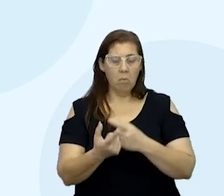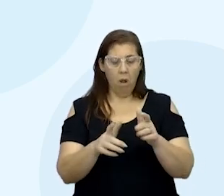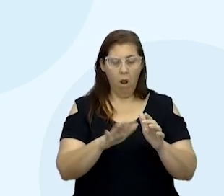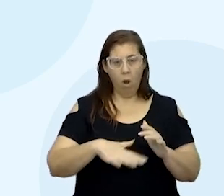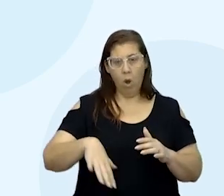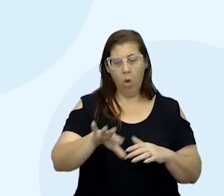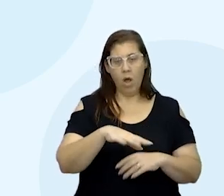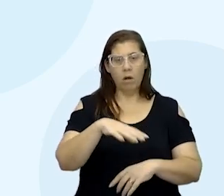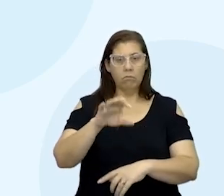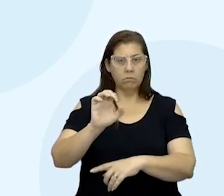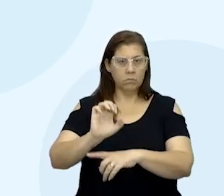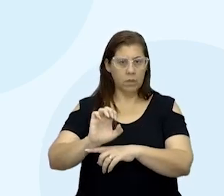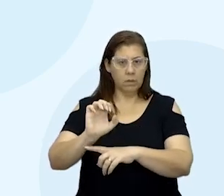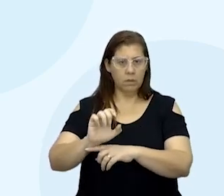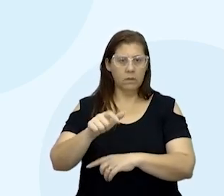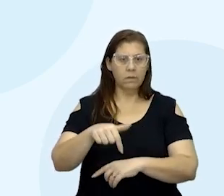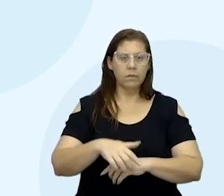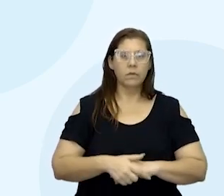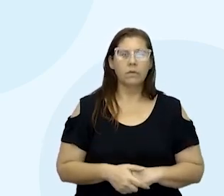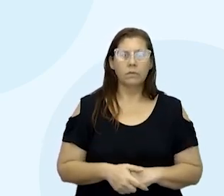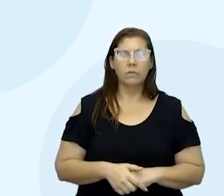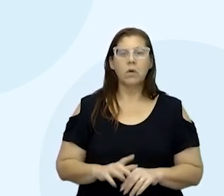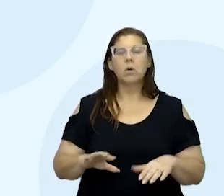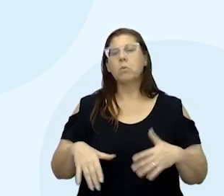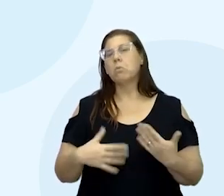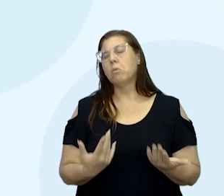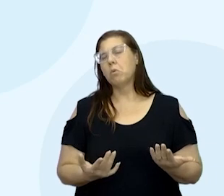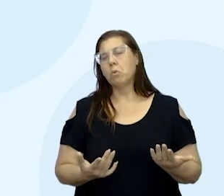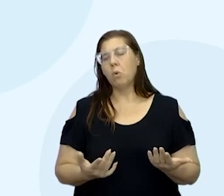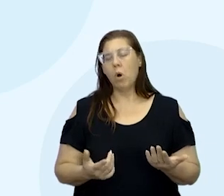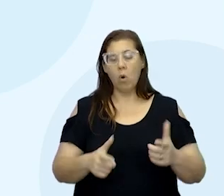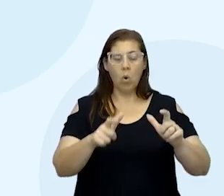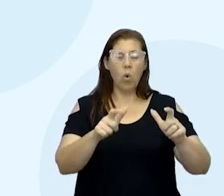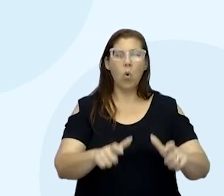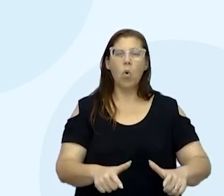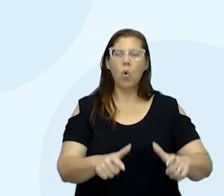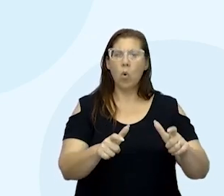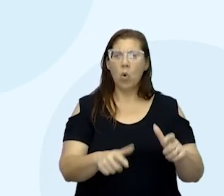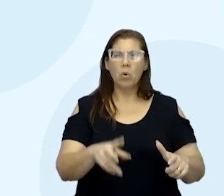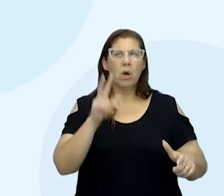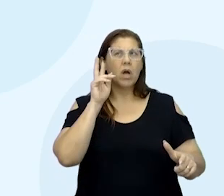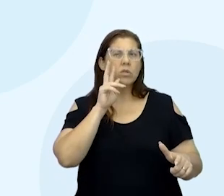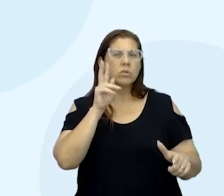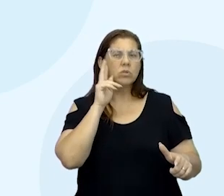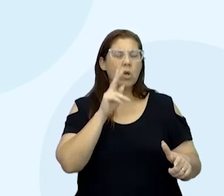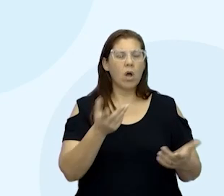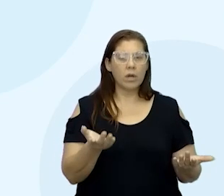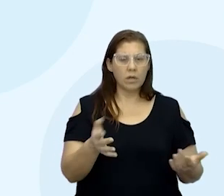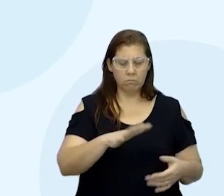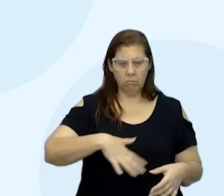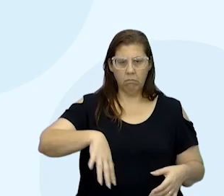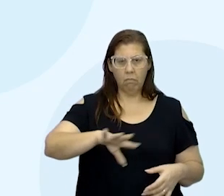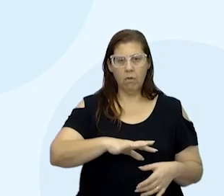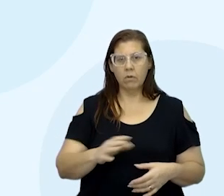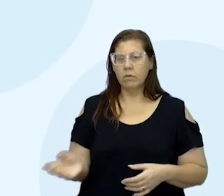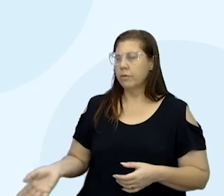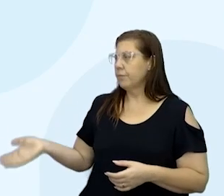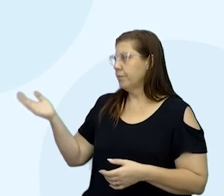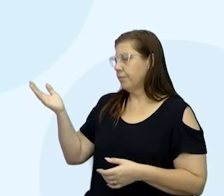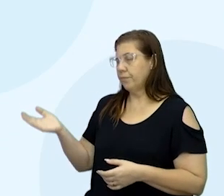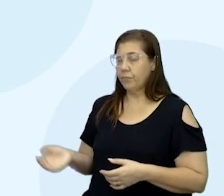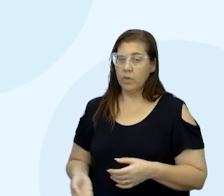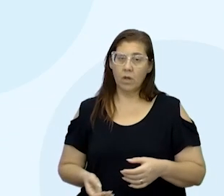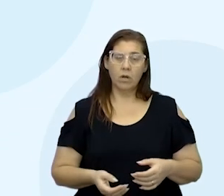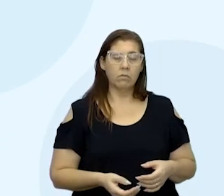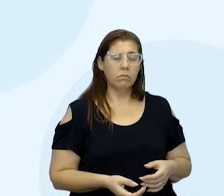região do estado de São Paulo. Qual é o histórico de ocupação da região estudada? A partir do final